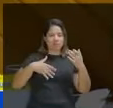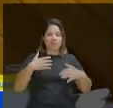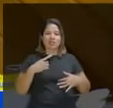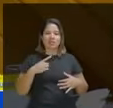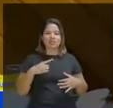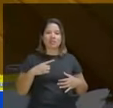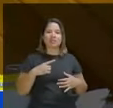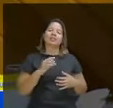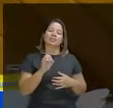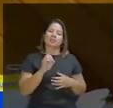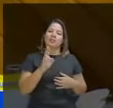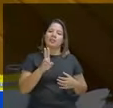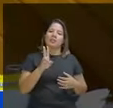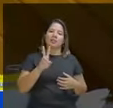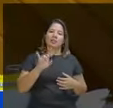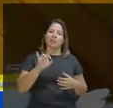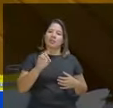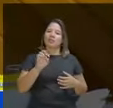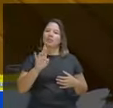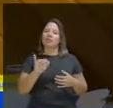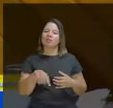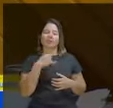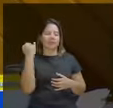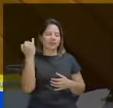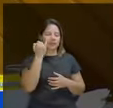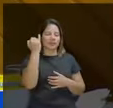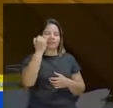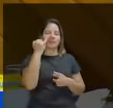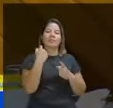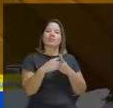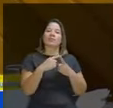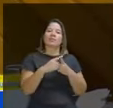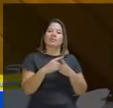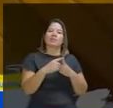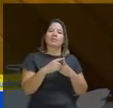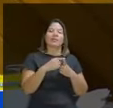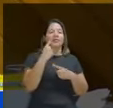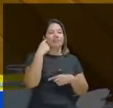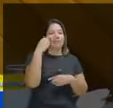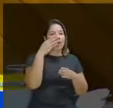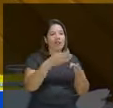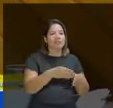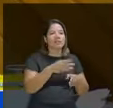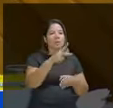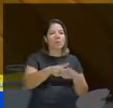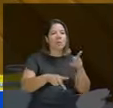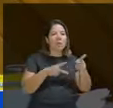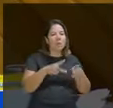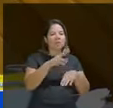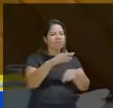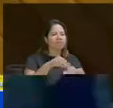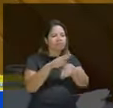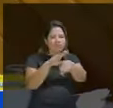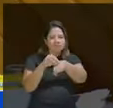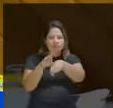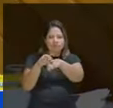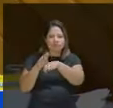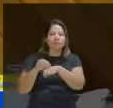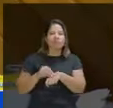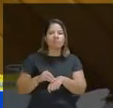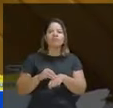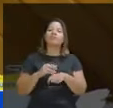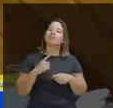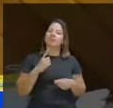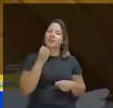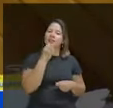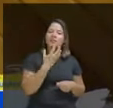à comunidade para a coleta de dados e demandas específicas de cada região. Por fim, eu queria destacar aqui a